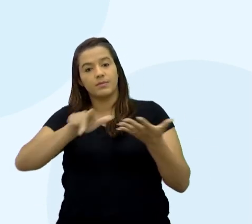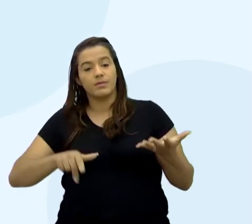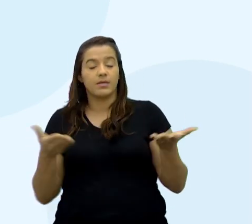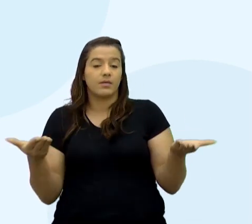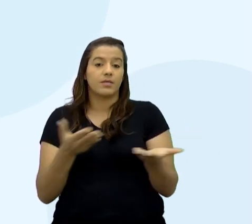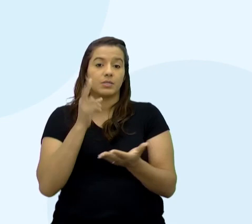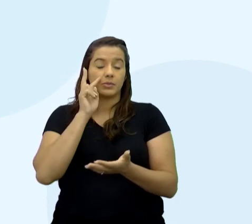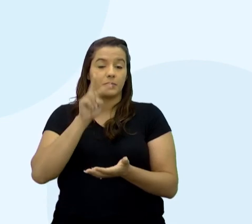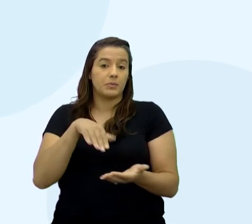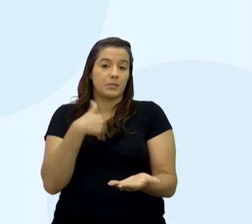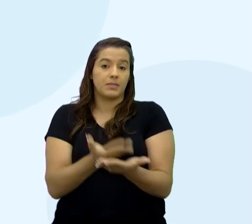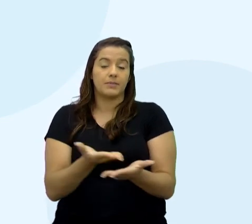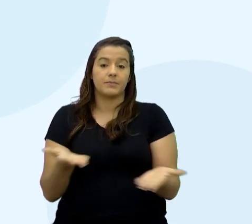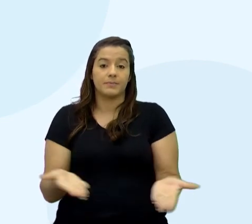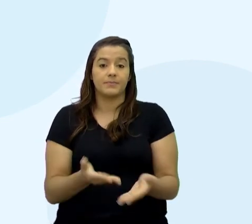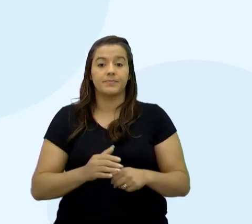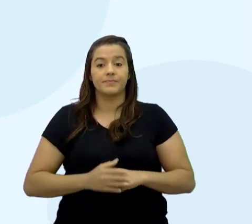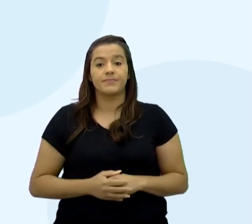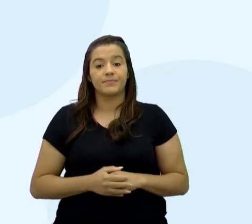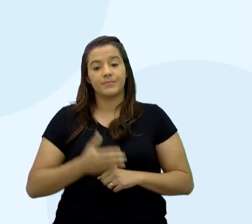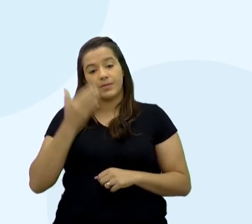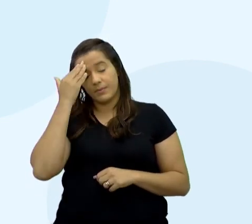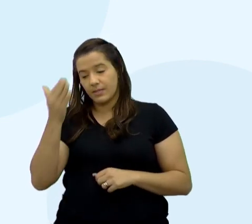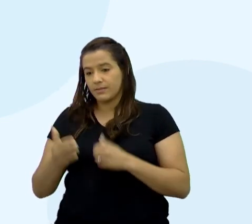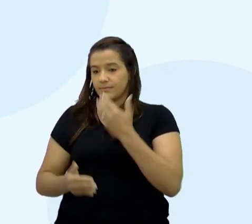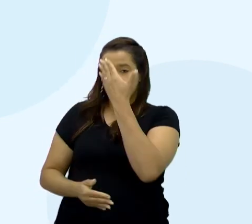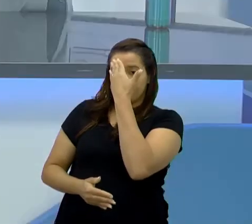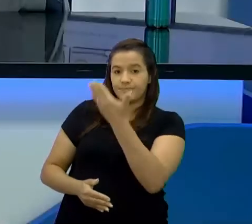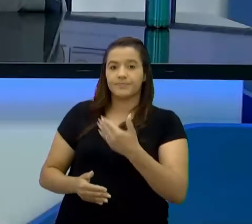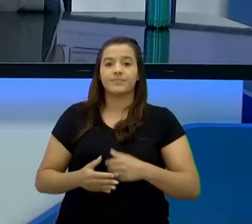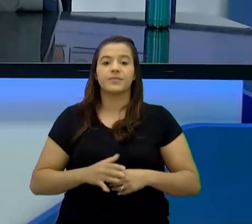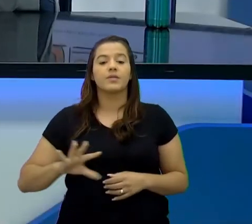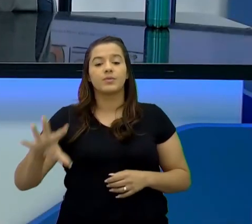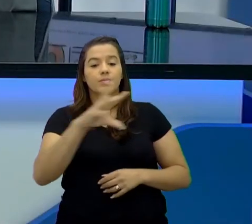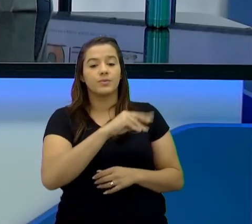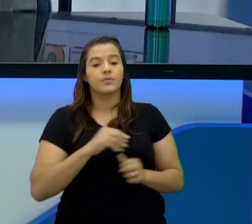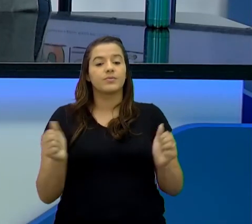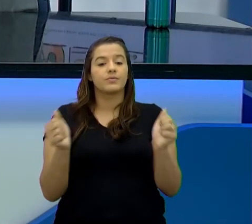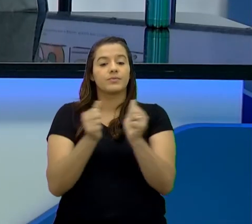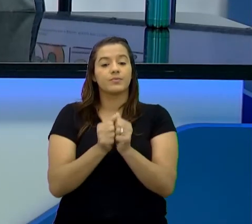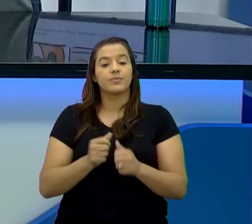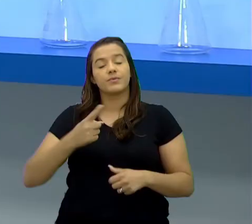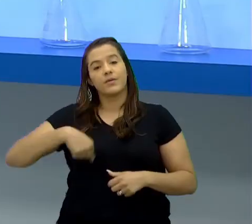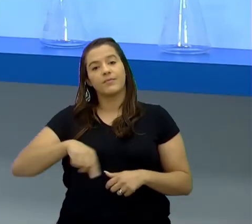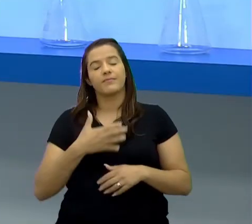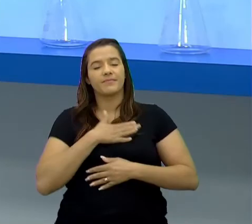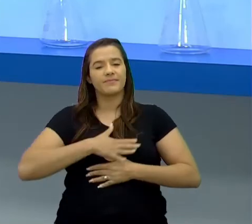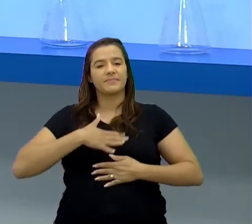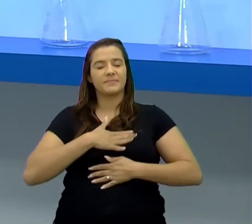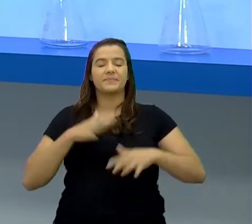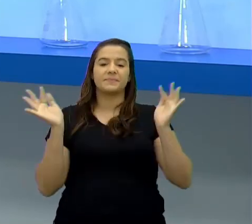até agora, ok? Sim, muito obrigada. Muito obrigada a todos, fiquei muito contente